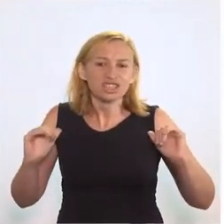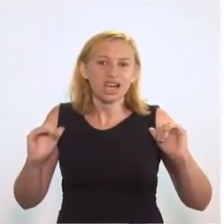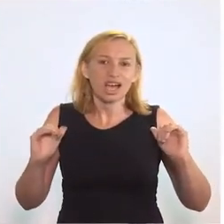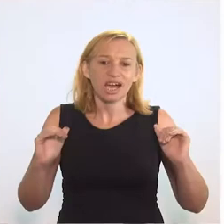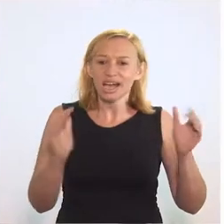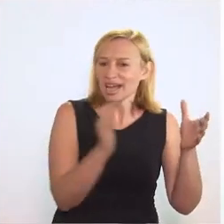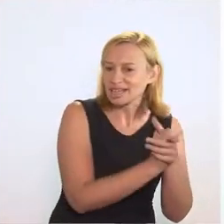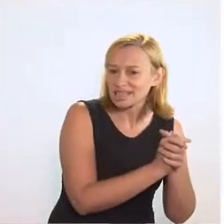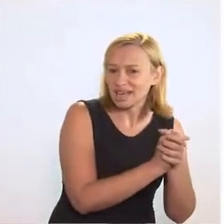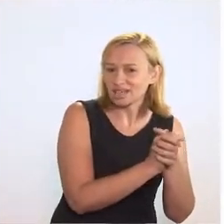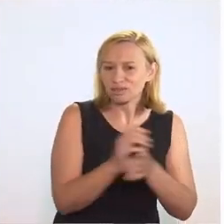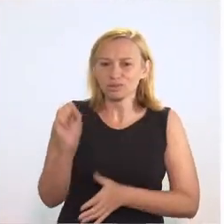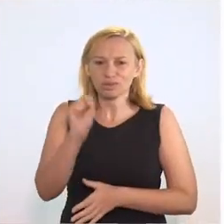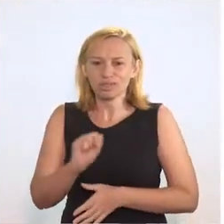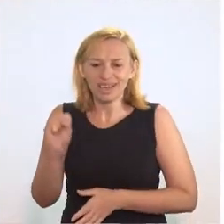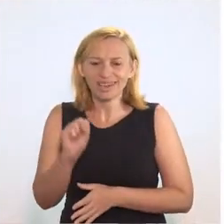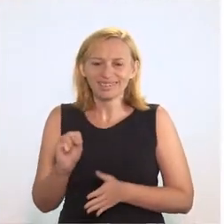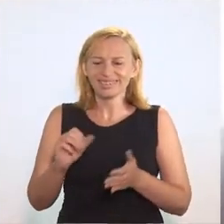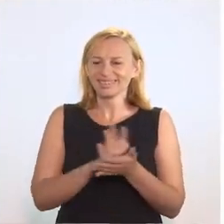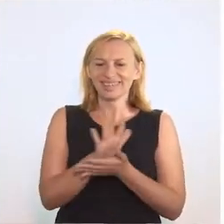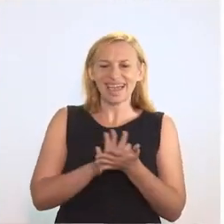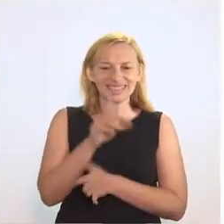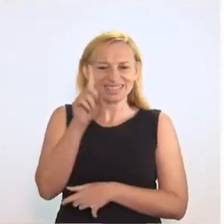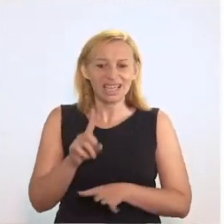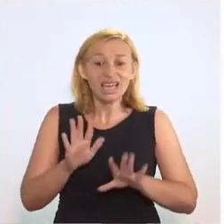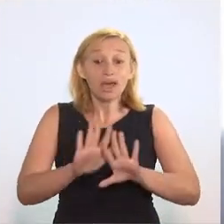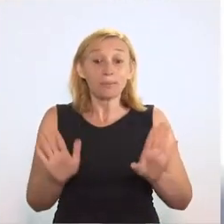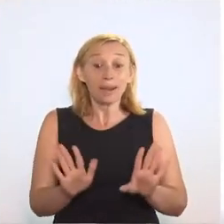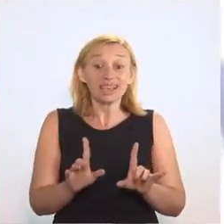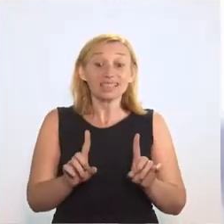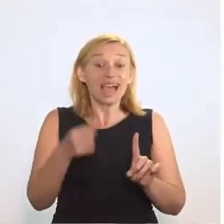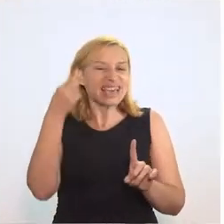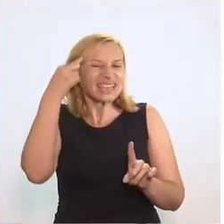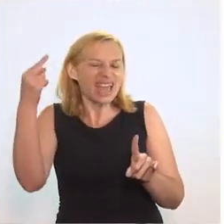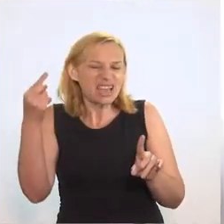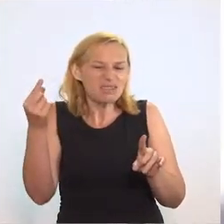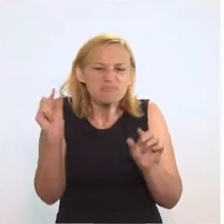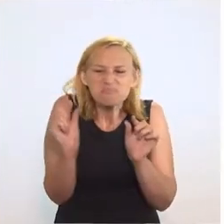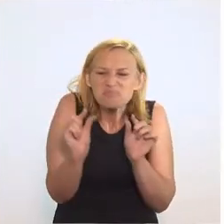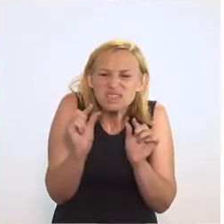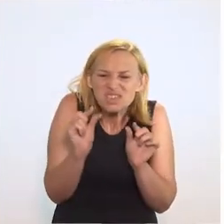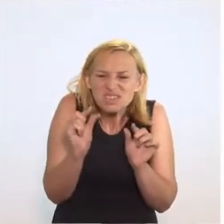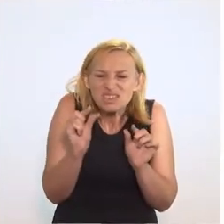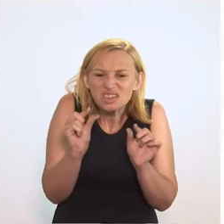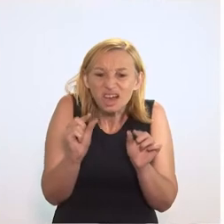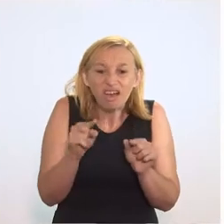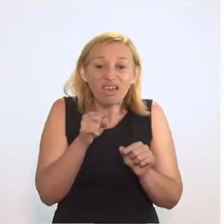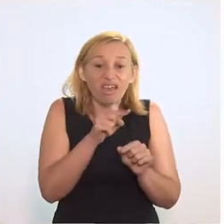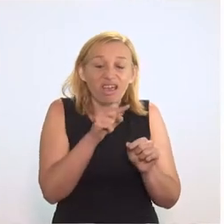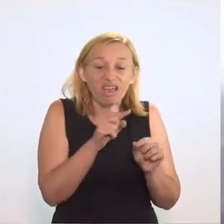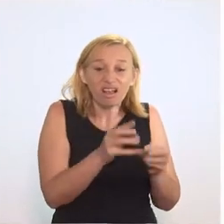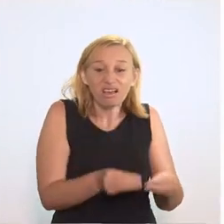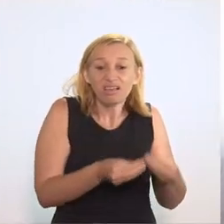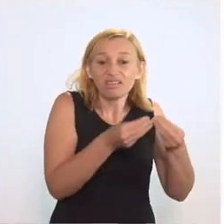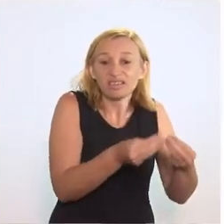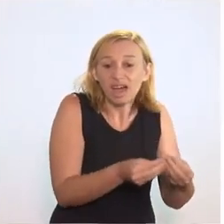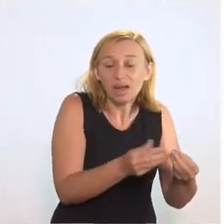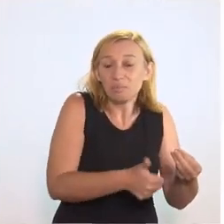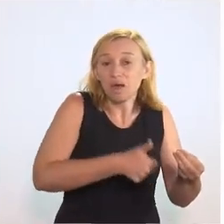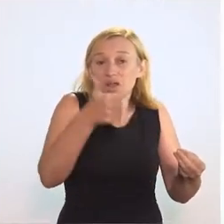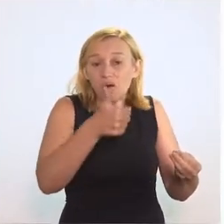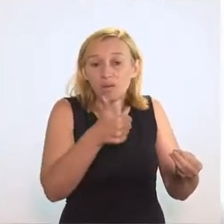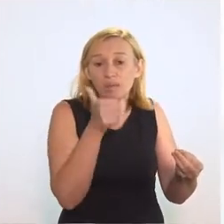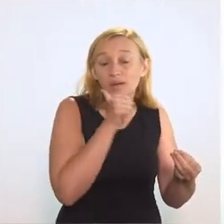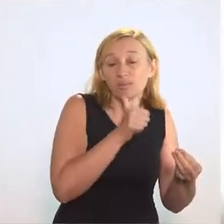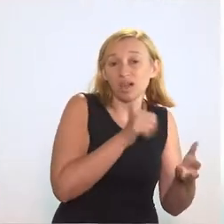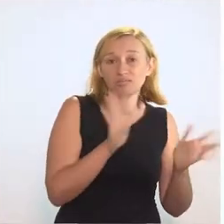afastar. Estado civil não garante nada. A única coisa que garante é se a gente continuar na ideia pequena de que ele entrega ou não entrega